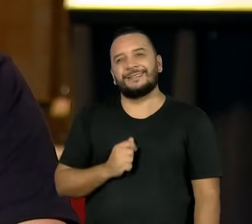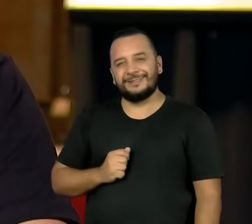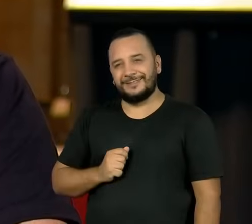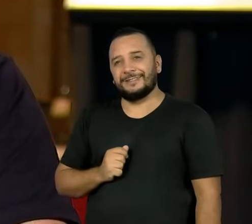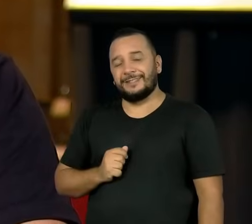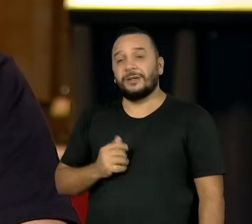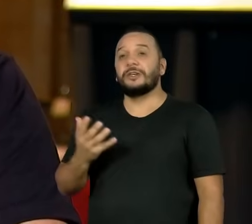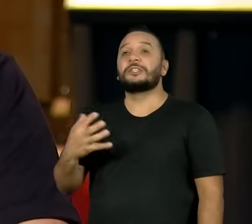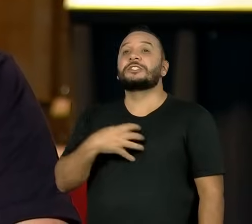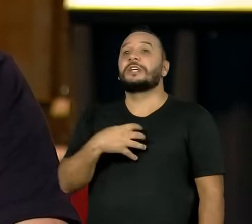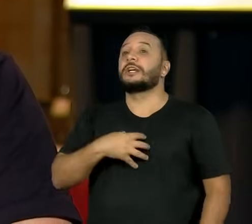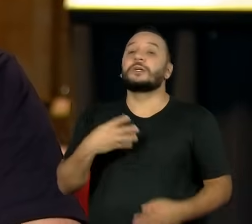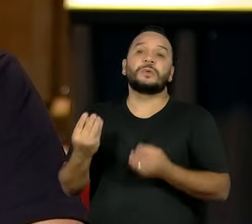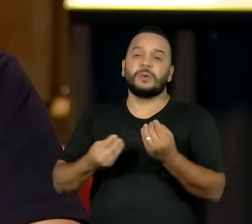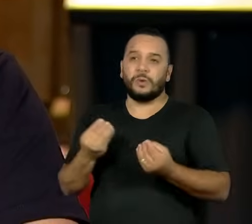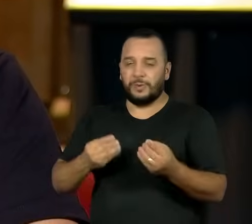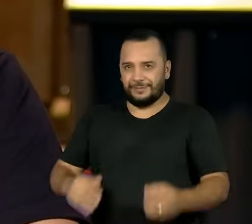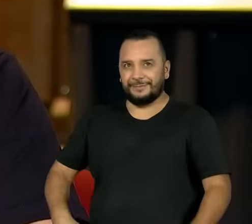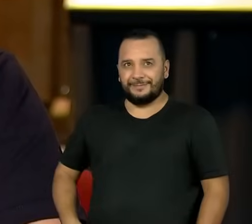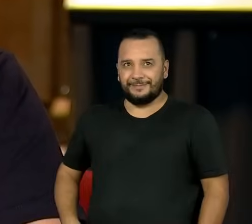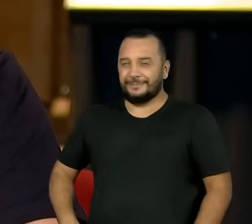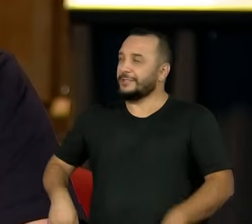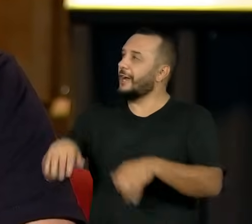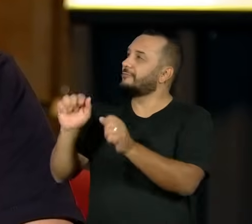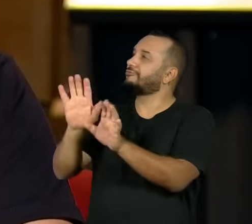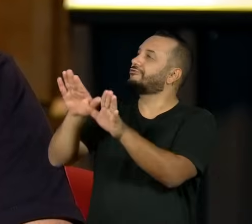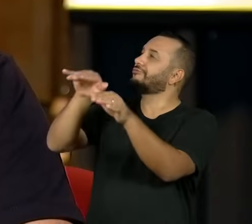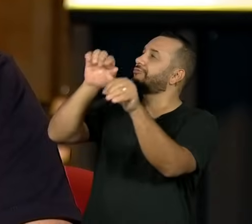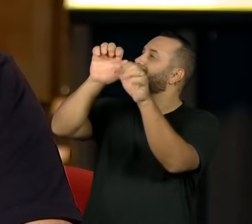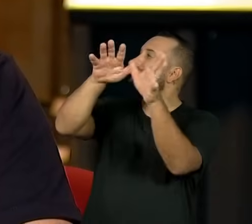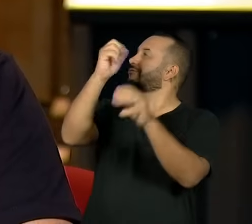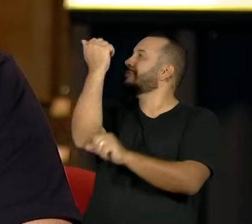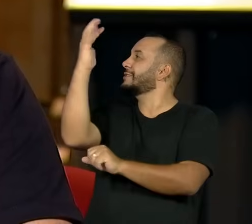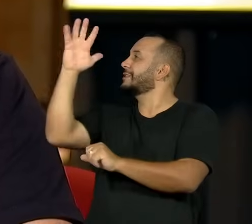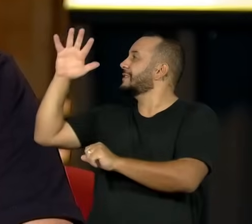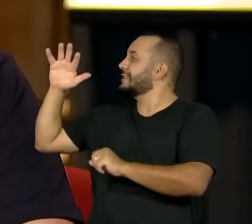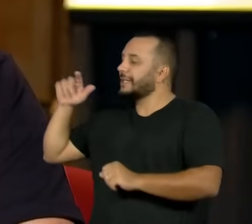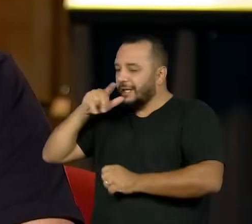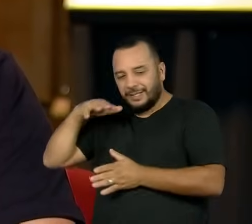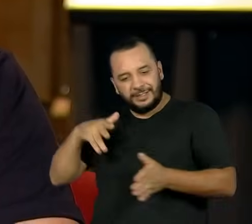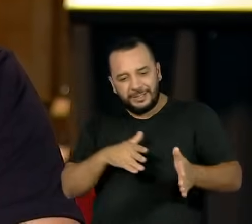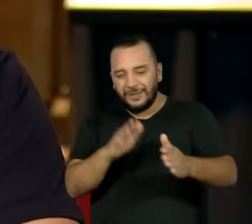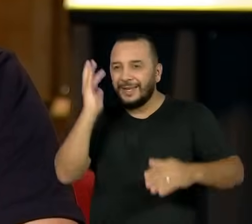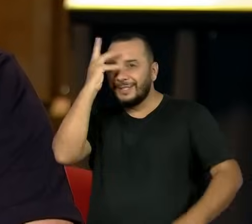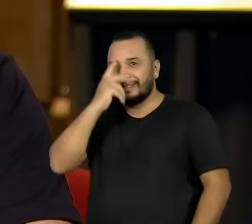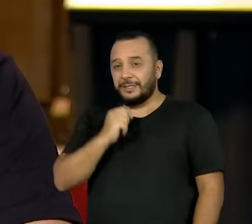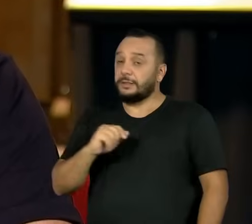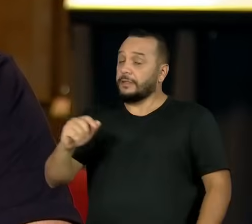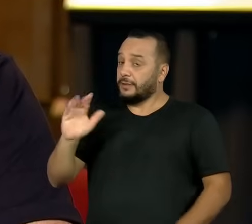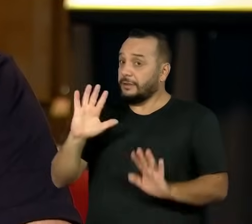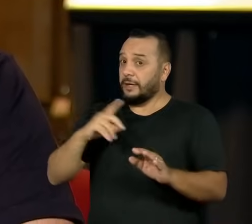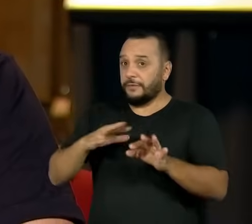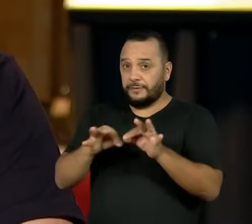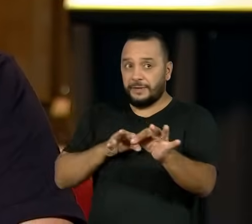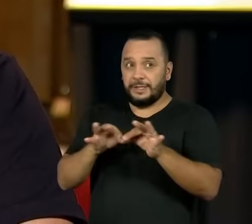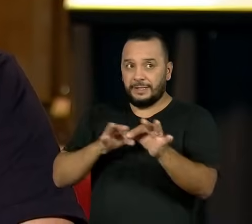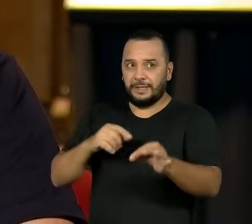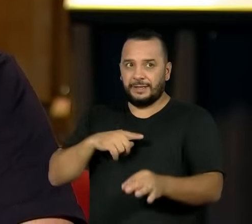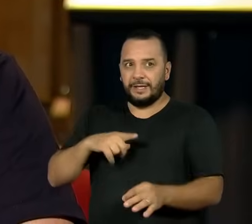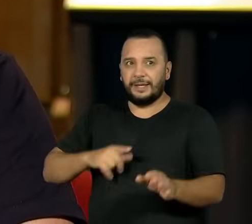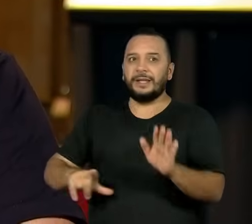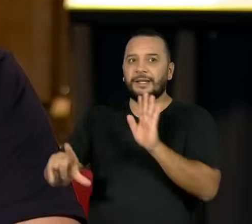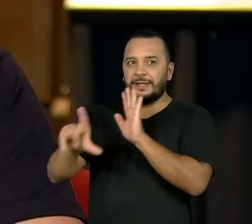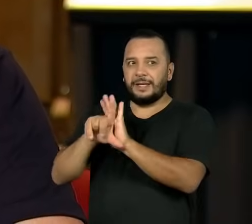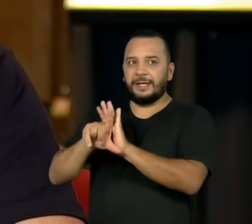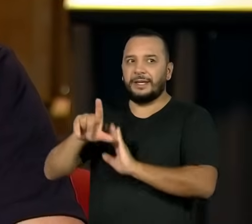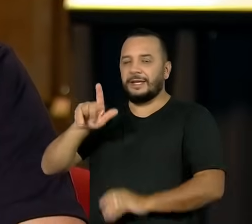te dar um exemplo. Uma das coisas que a gente encontra na física é o que a gente chama de lei da gravitação. O que é a lei da